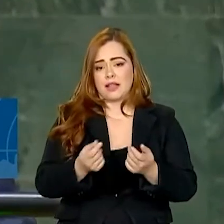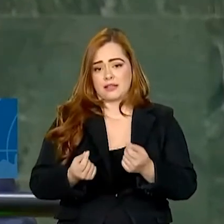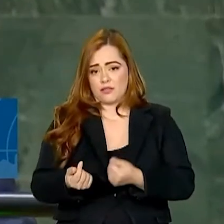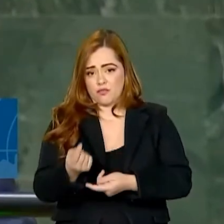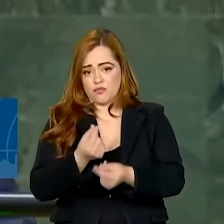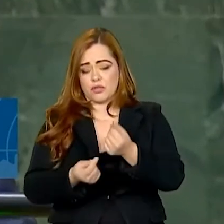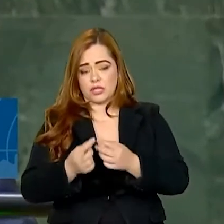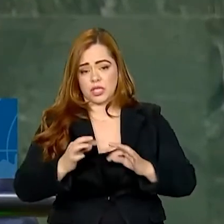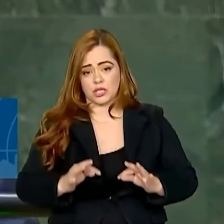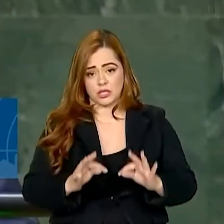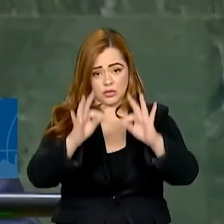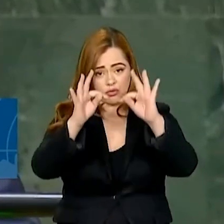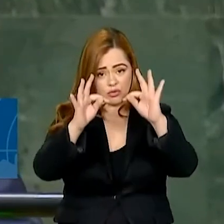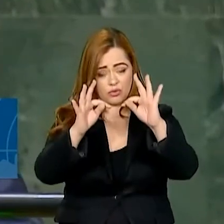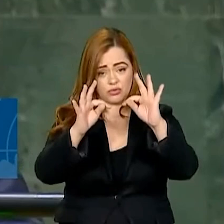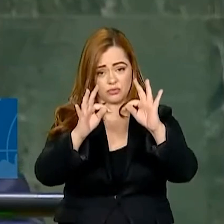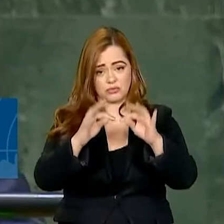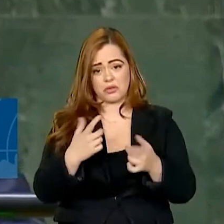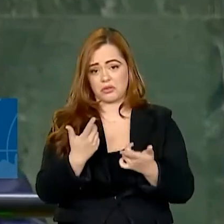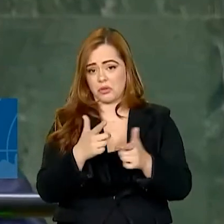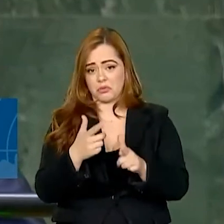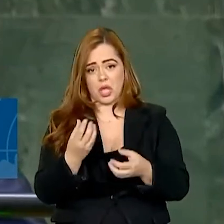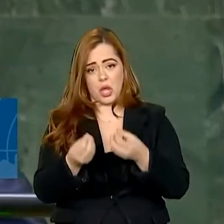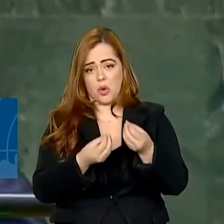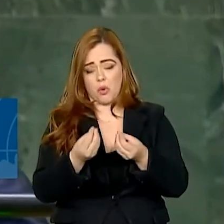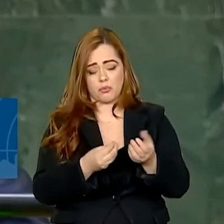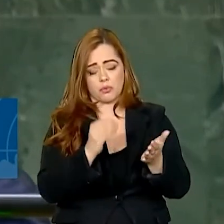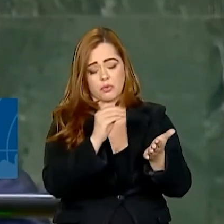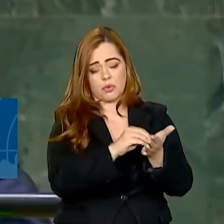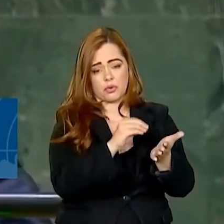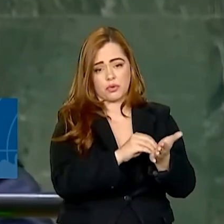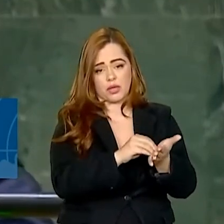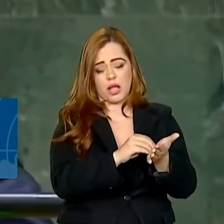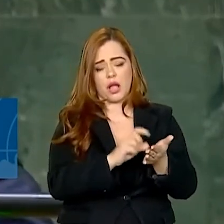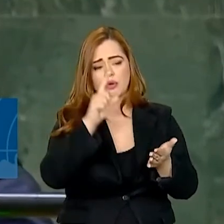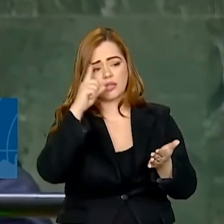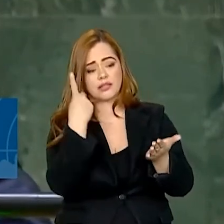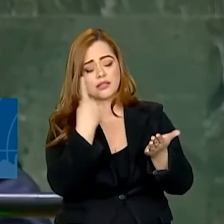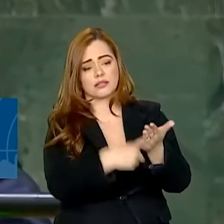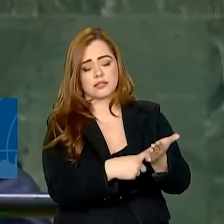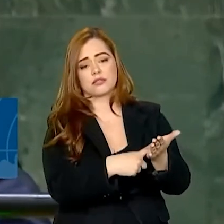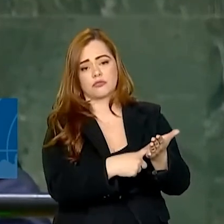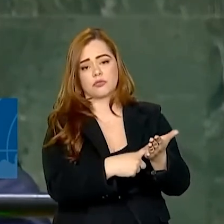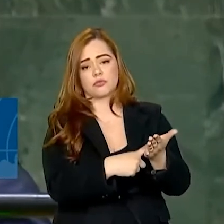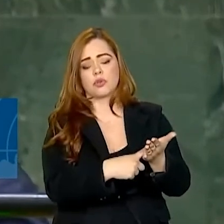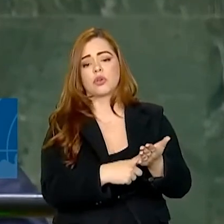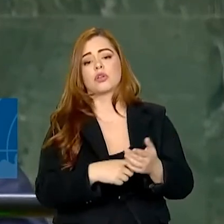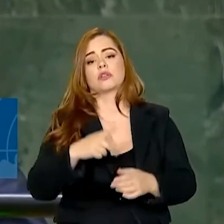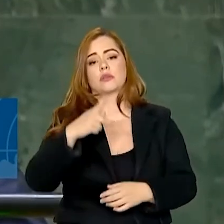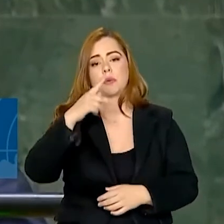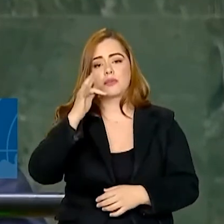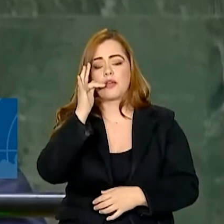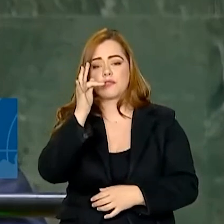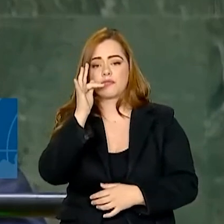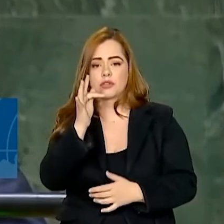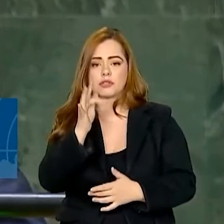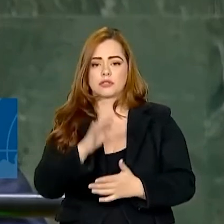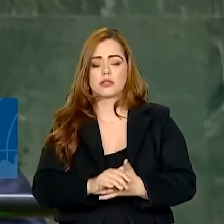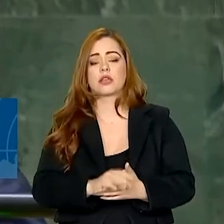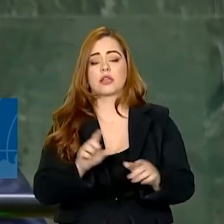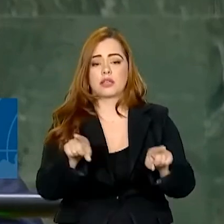e tecnológicos, não há como implementar o que decidimos no Acordo de Paris e no Marco Global